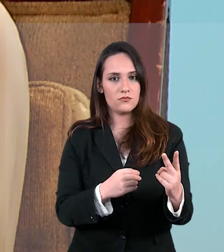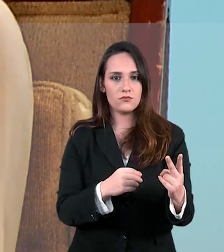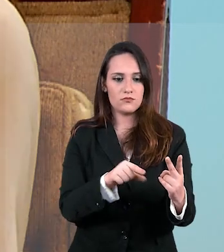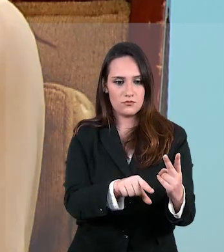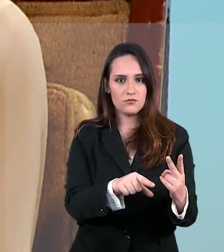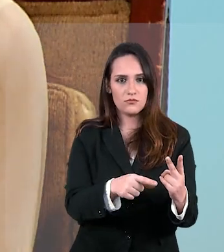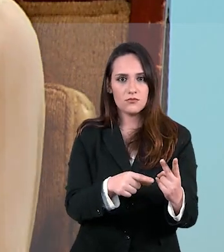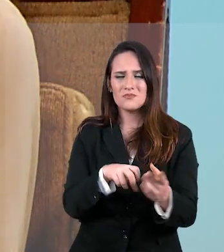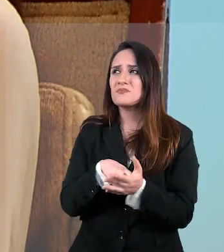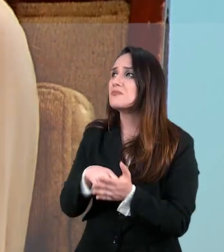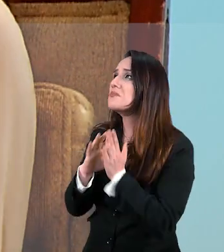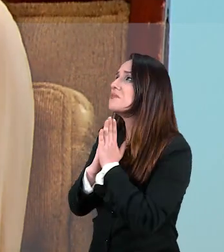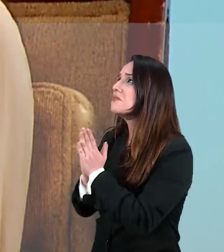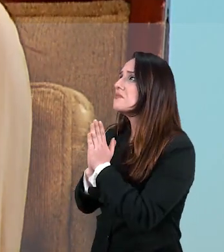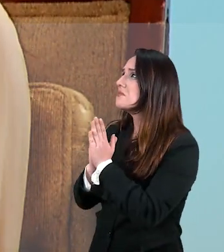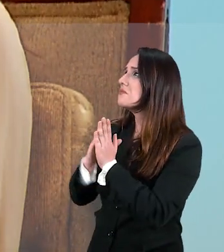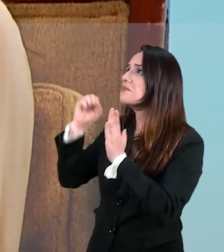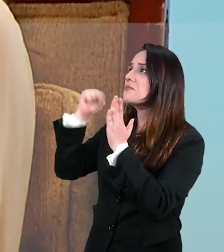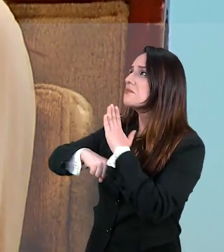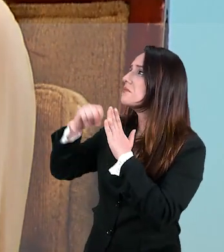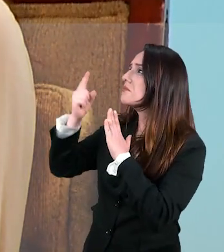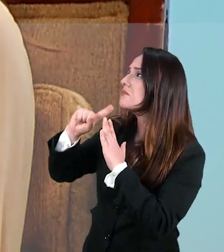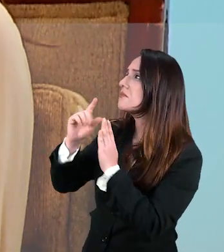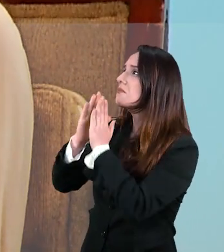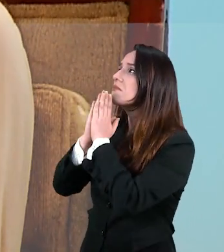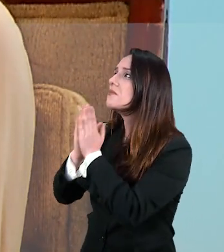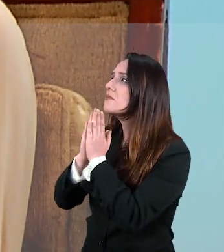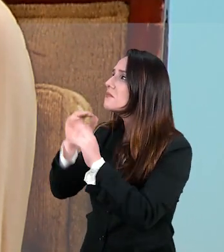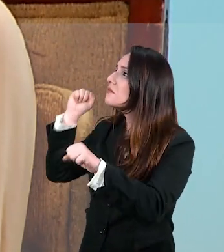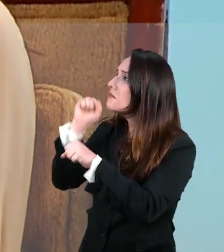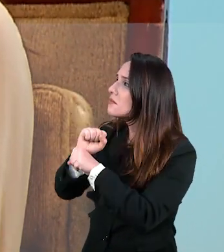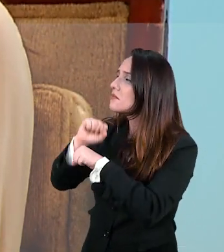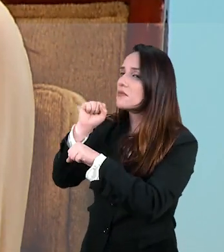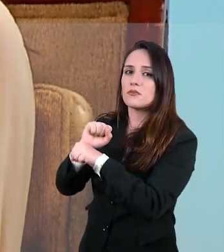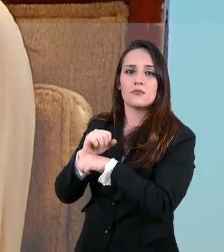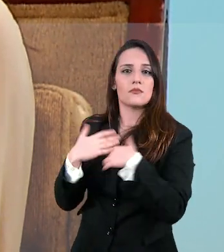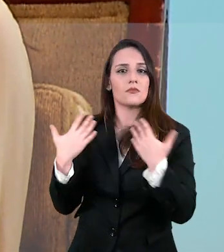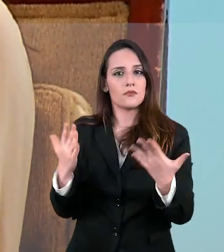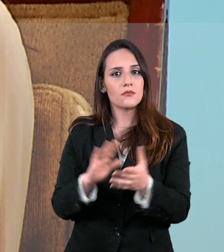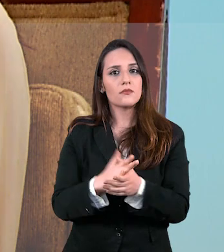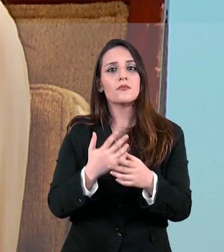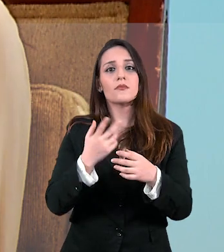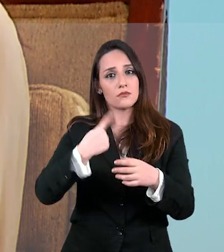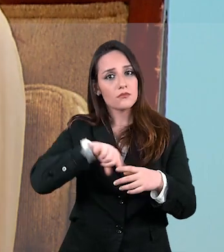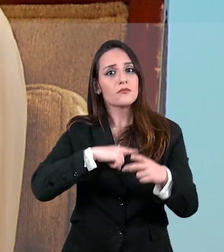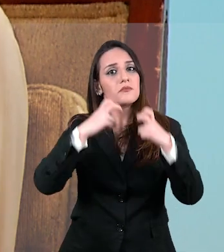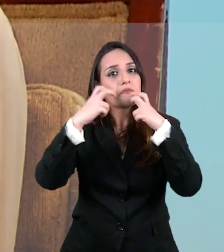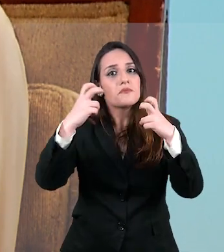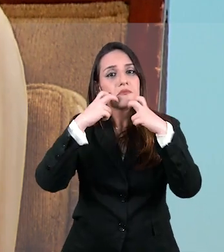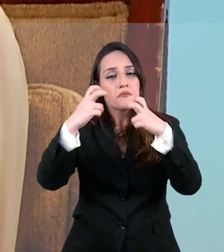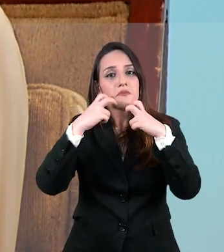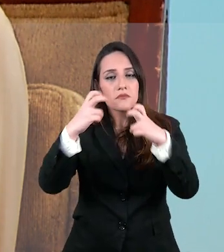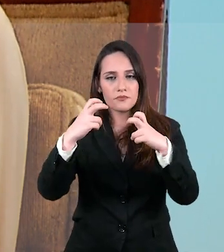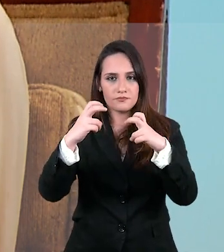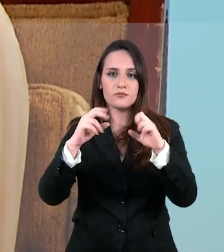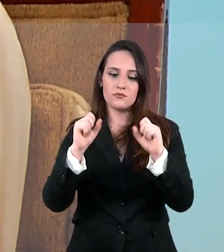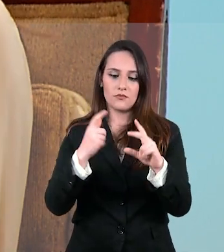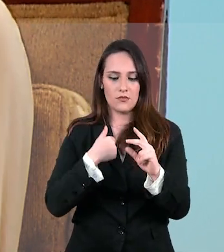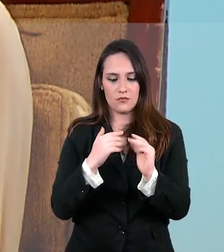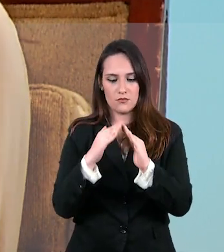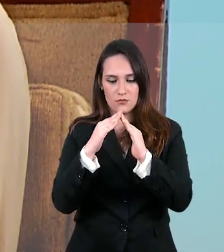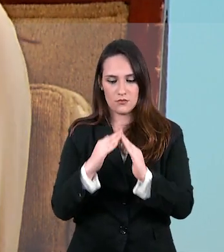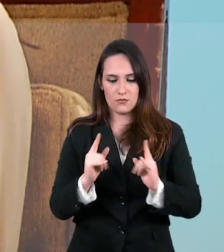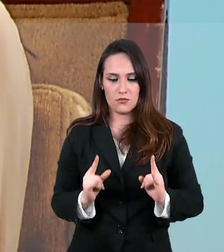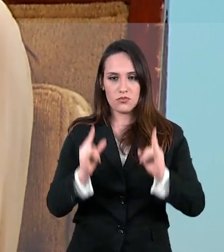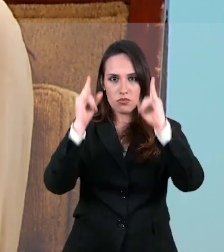2, ajoelharam, pediram para ele não me agredir, para ele não fazer aquilo que ele estava fazendo, e nós gritamos muito por socorro. E eu